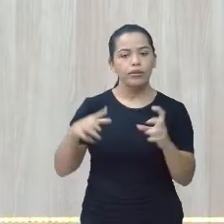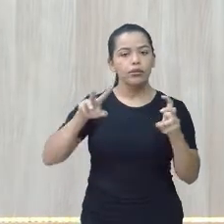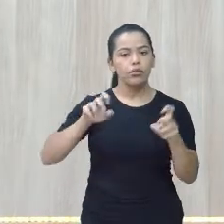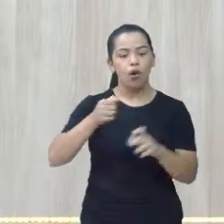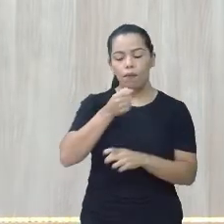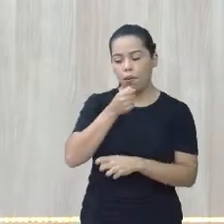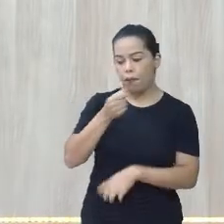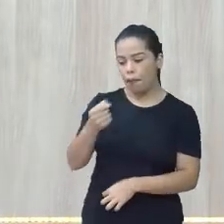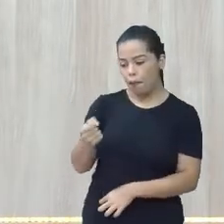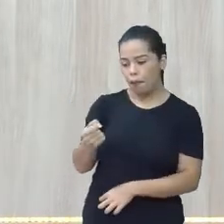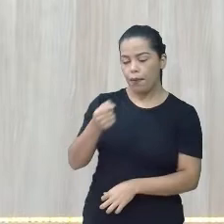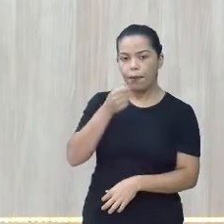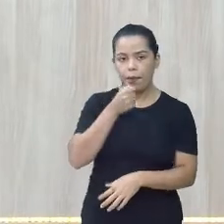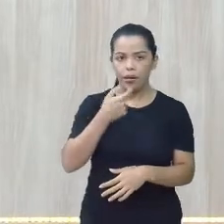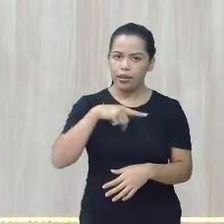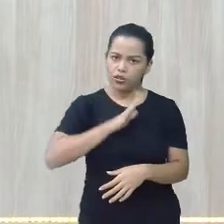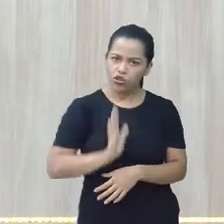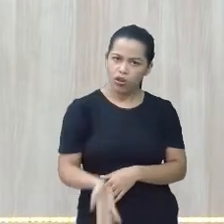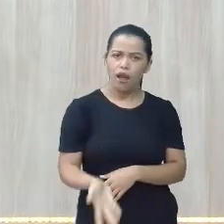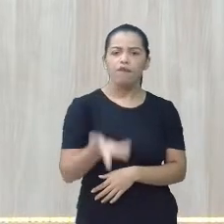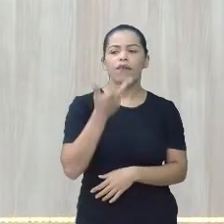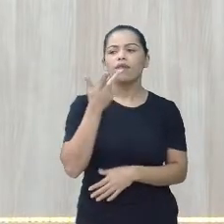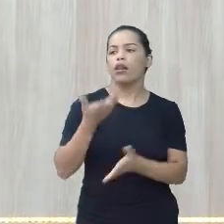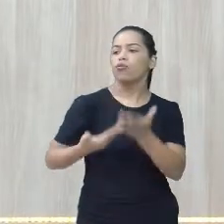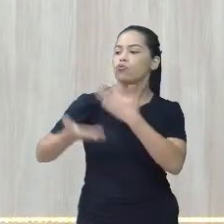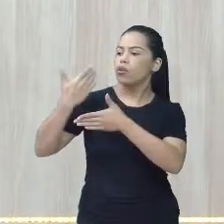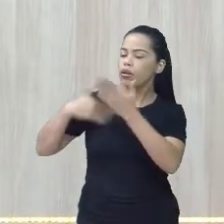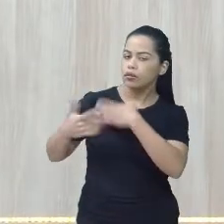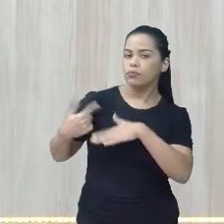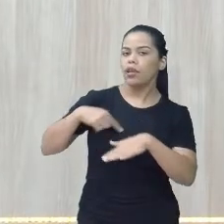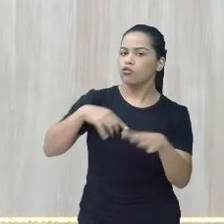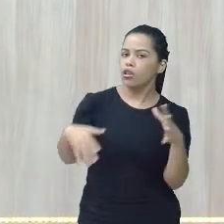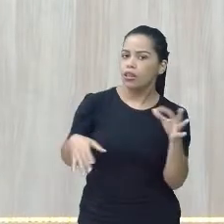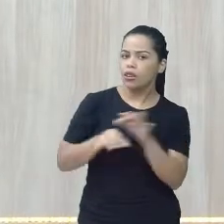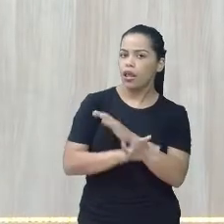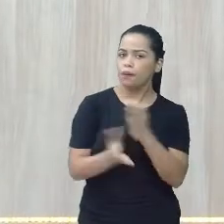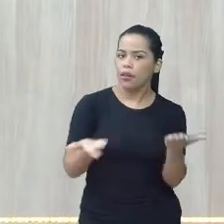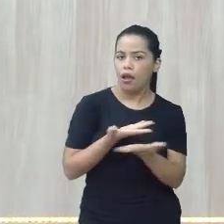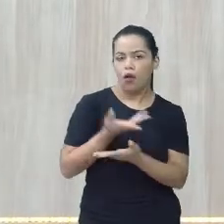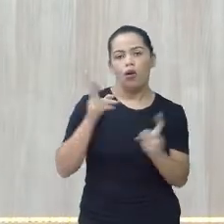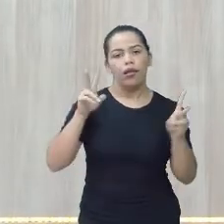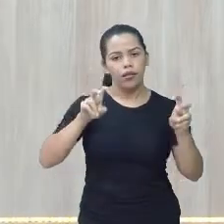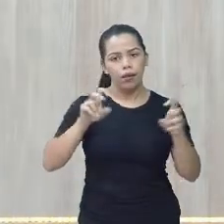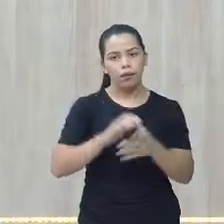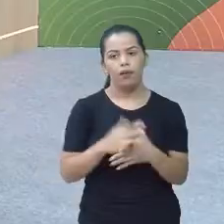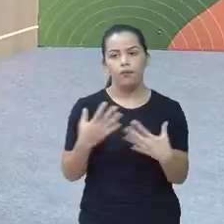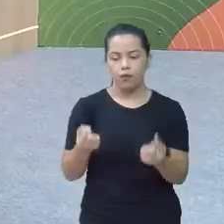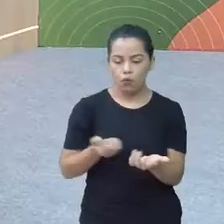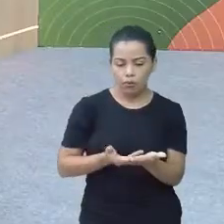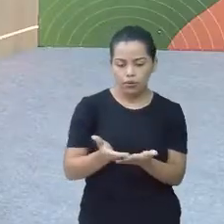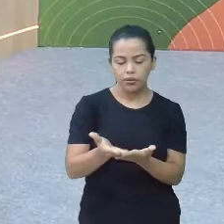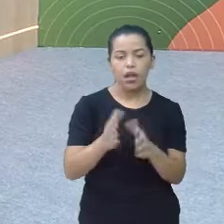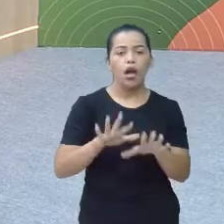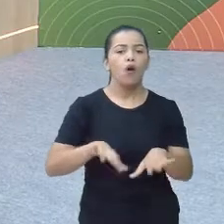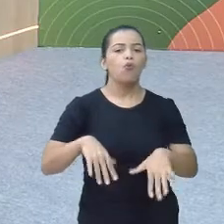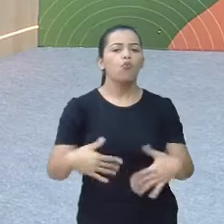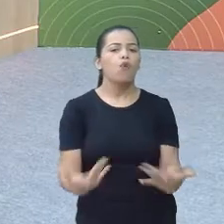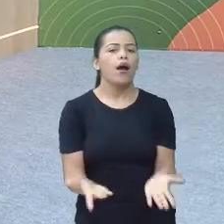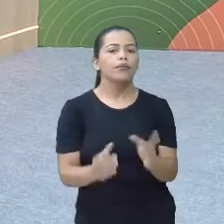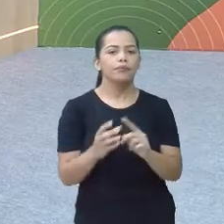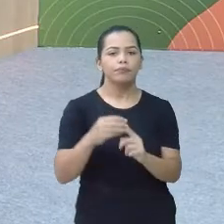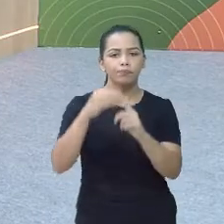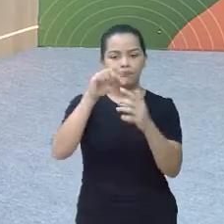já vinha abordando, tá certo? Para concluir ou tentar fechar esse tema aí. Mas vamos lá. Quais são os